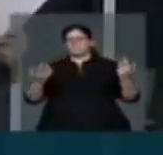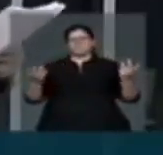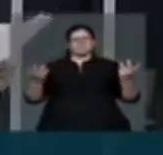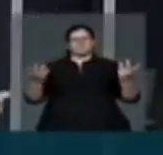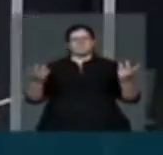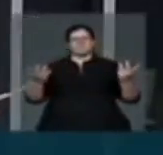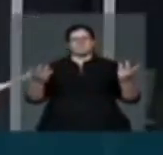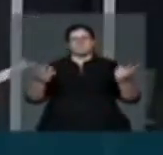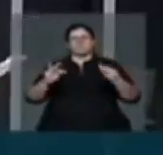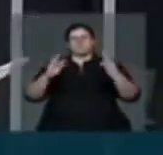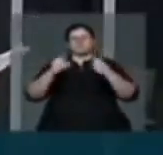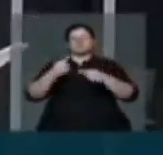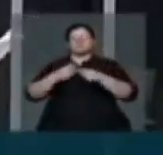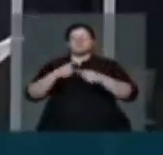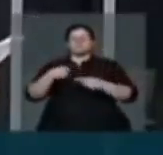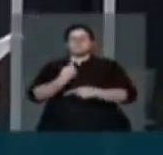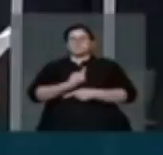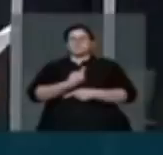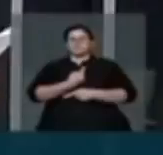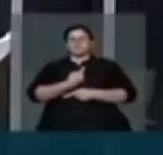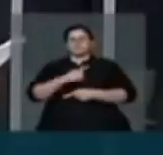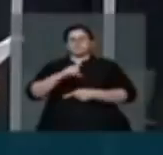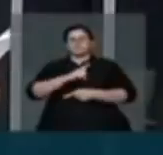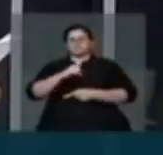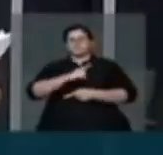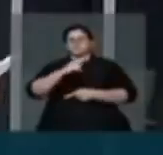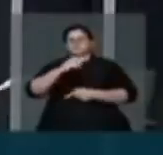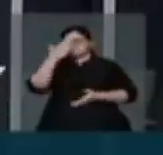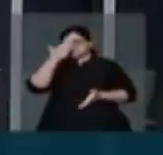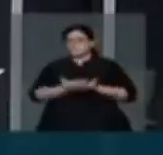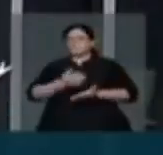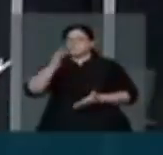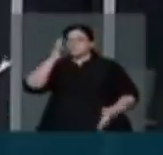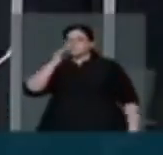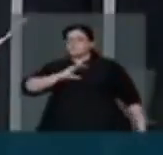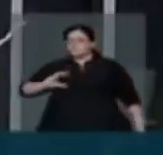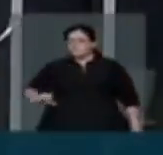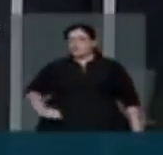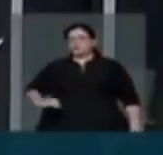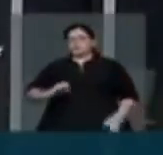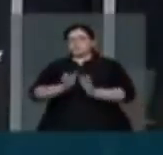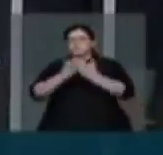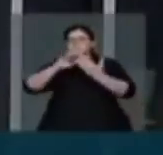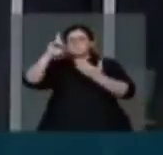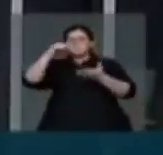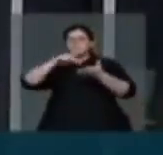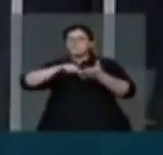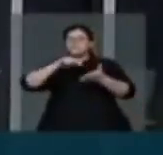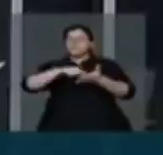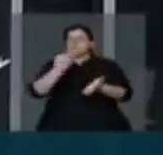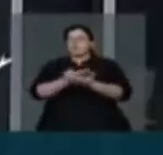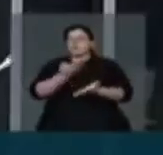Tudo porque nós, por princípios cristãos e bíblicos, direito